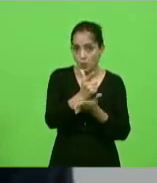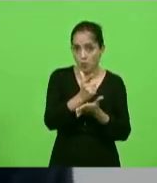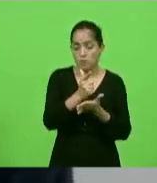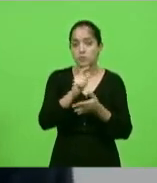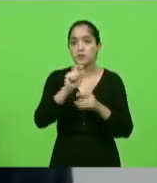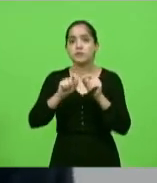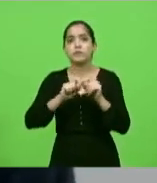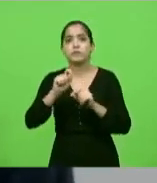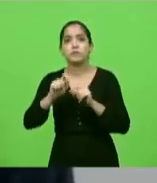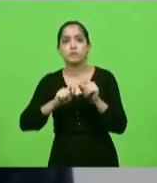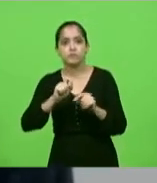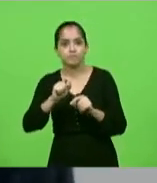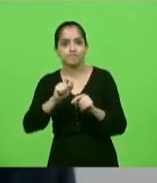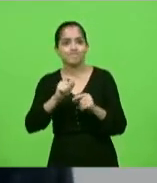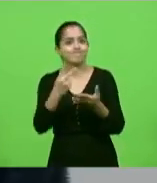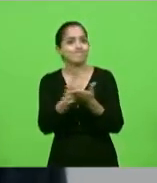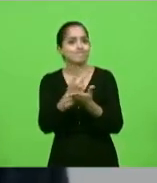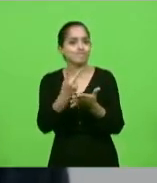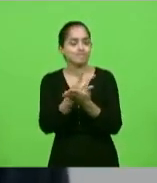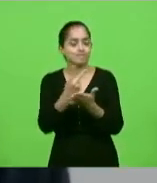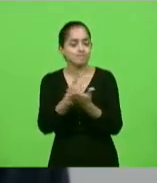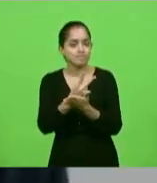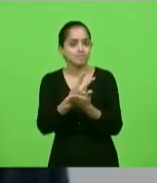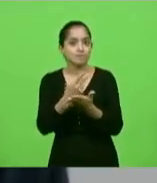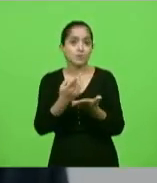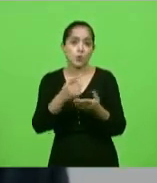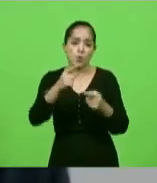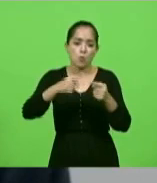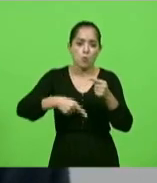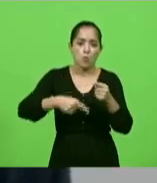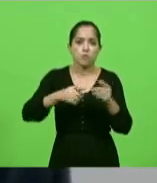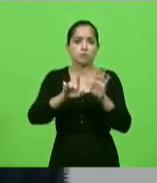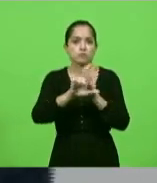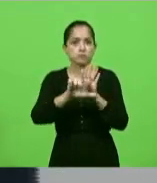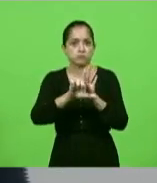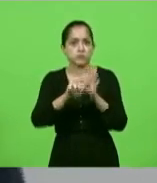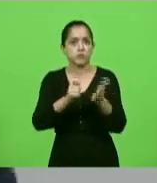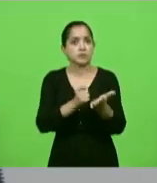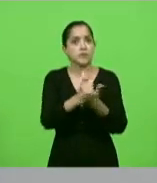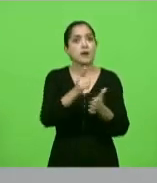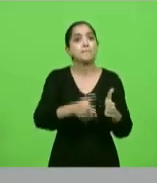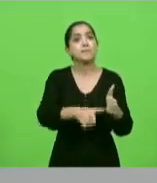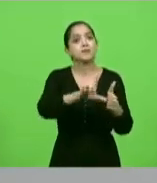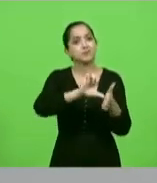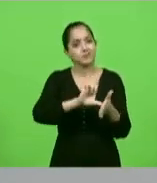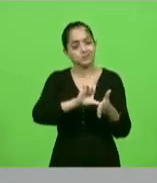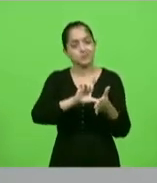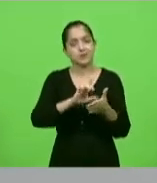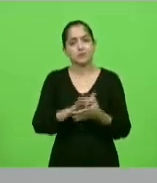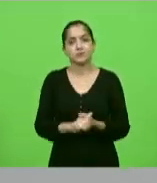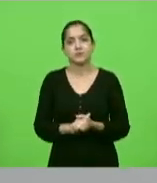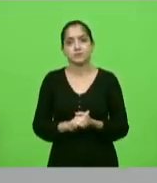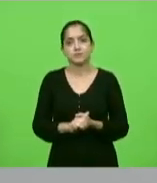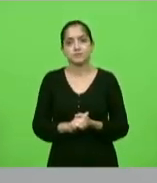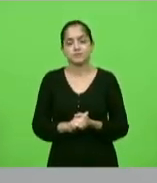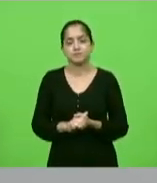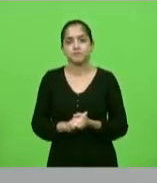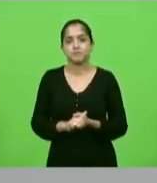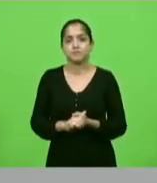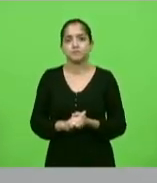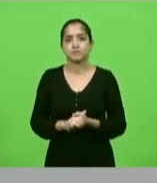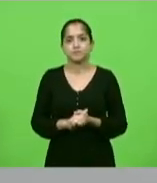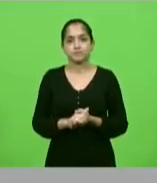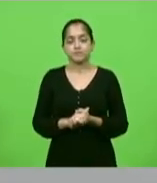fora realizada de forma irregular, como ilegal se deu o pagamento antecipado pelo órgão competente do Estado de Santa